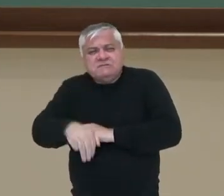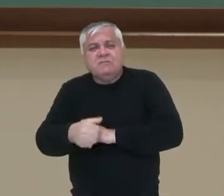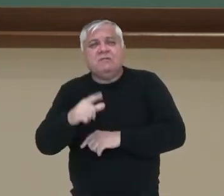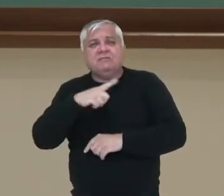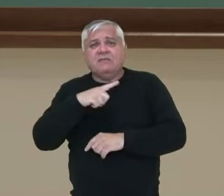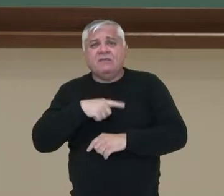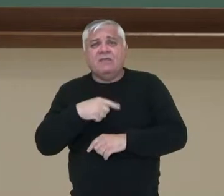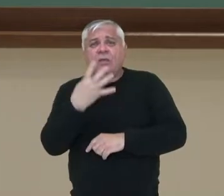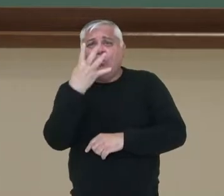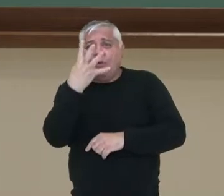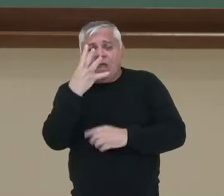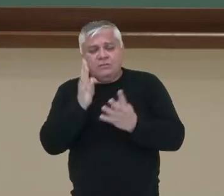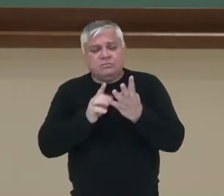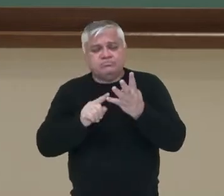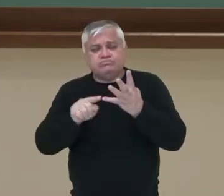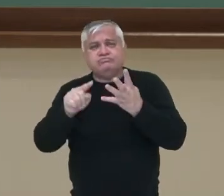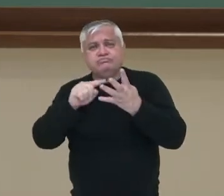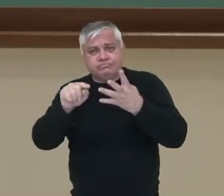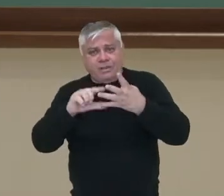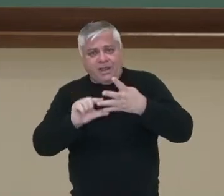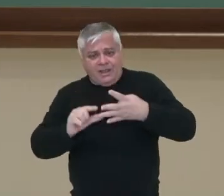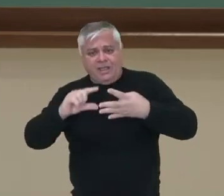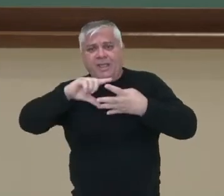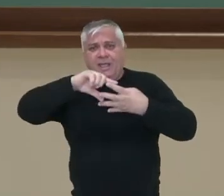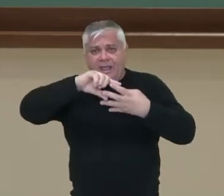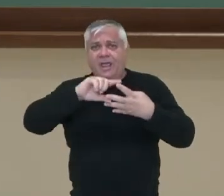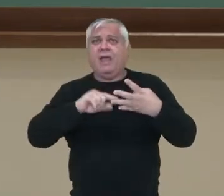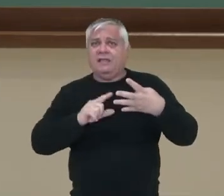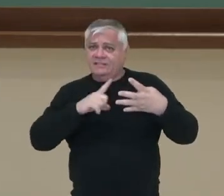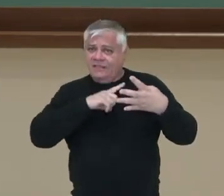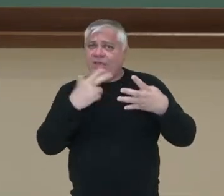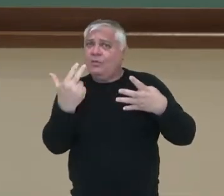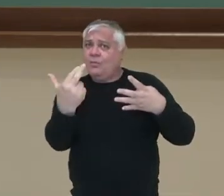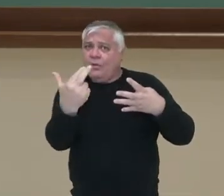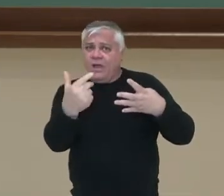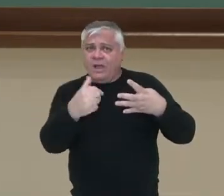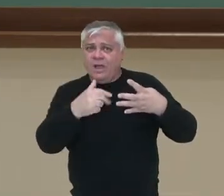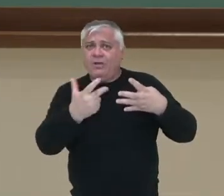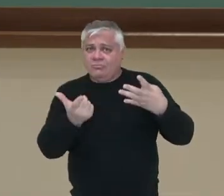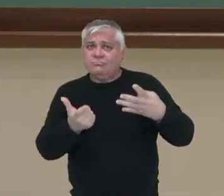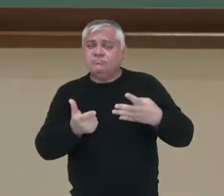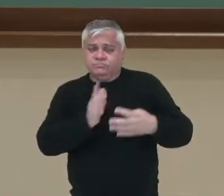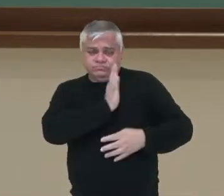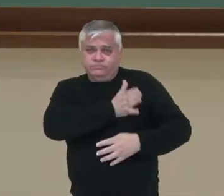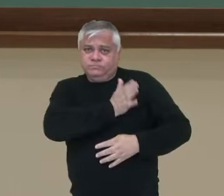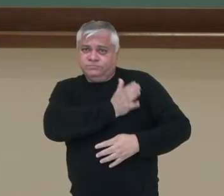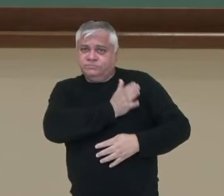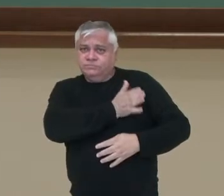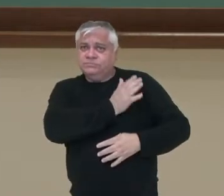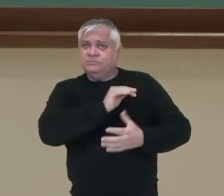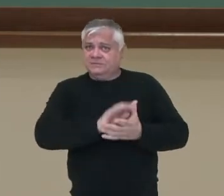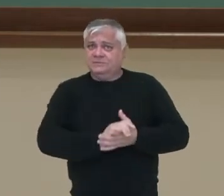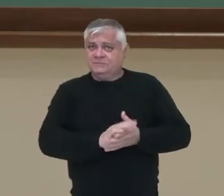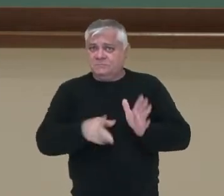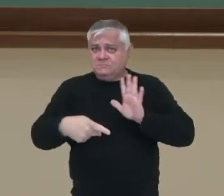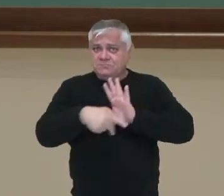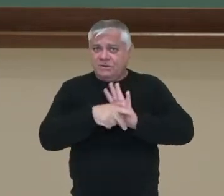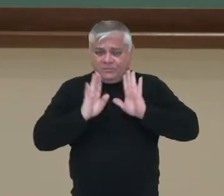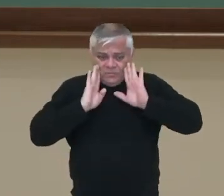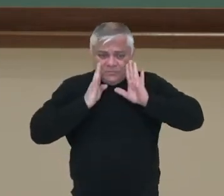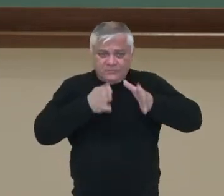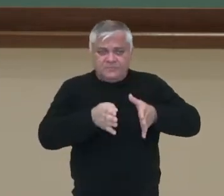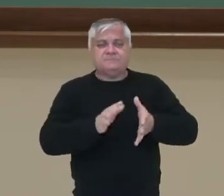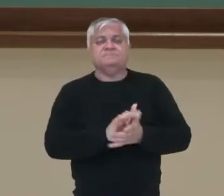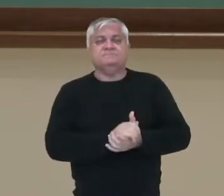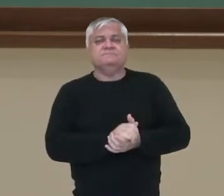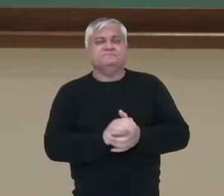4 câmaras, né? Que são os 2 átrios e os 2 ventrículos, e a gente vai falar um pouquinho mais sobre esse coração especificamente daqui a